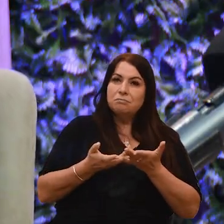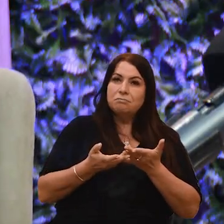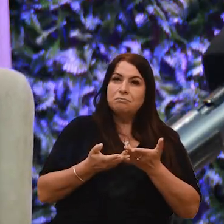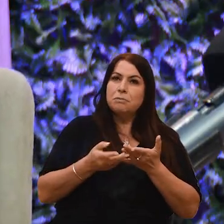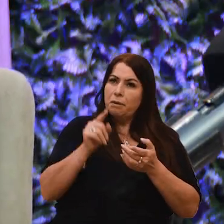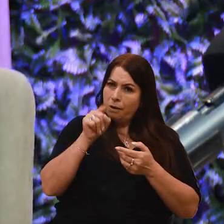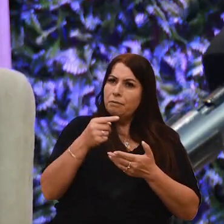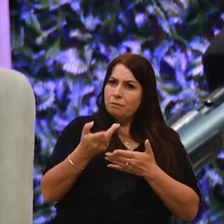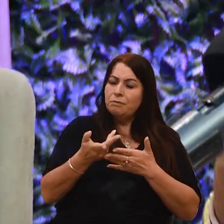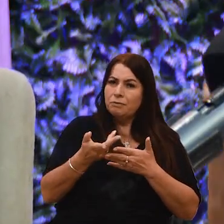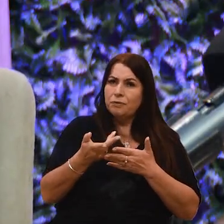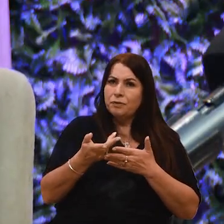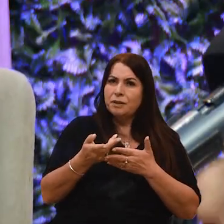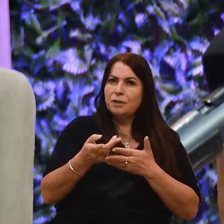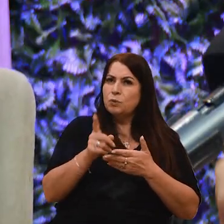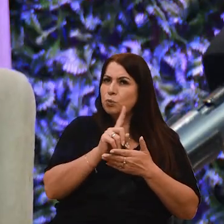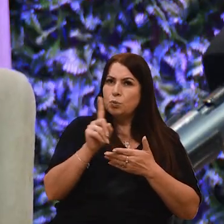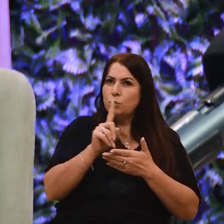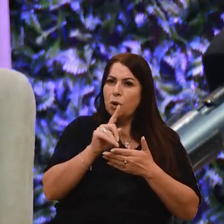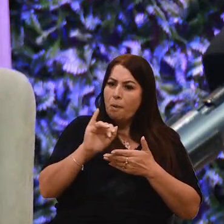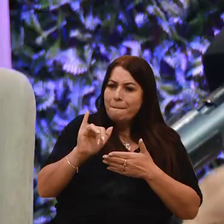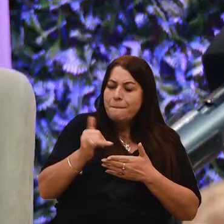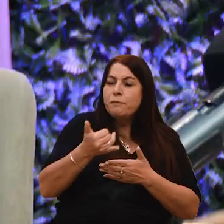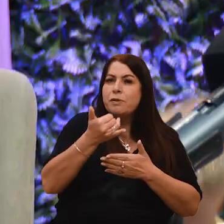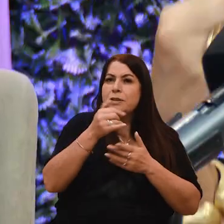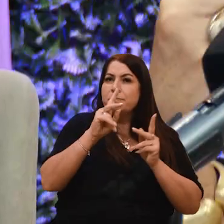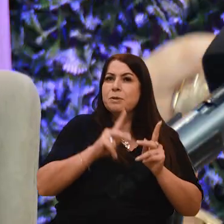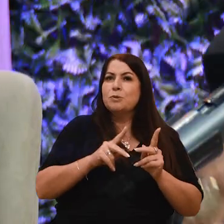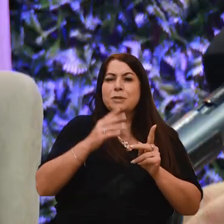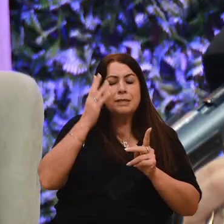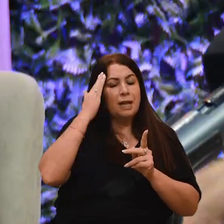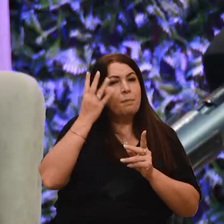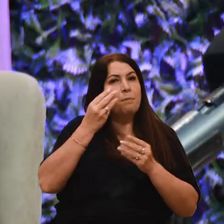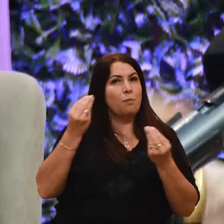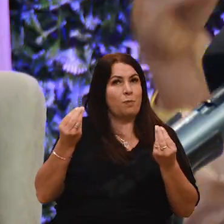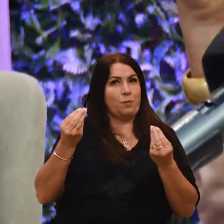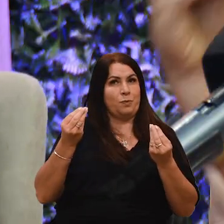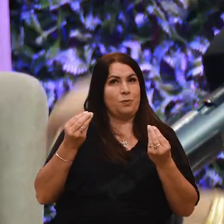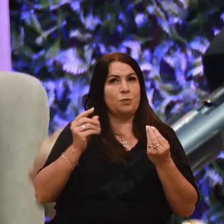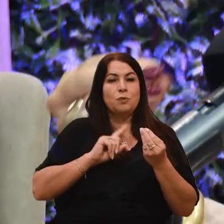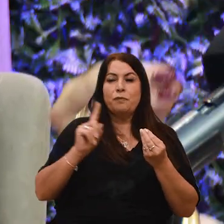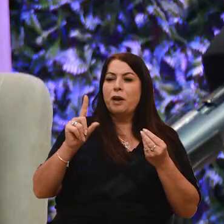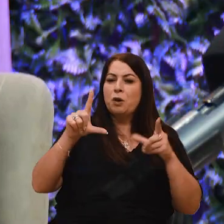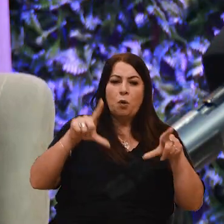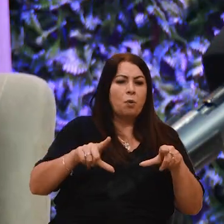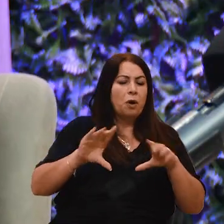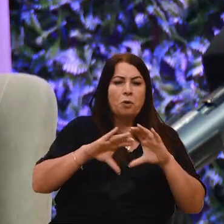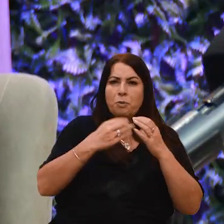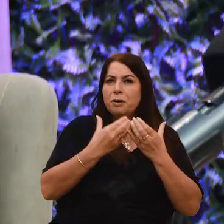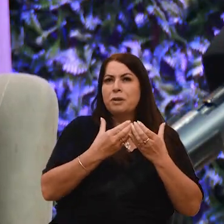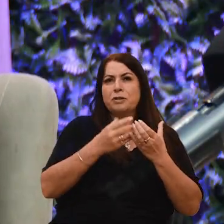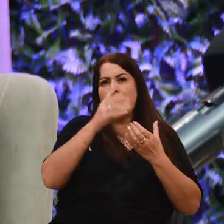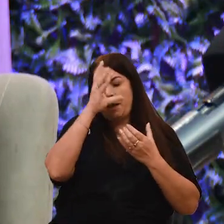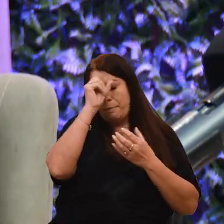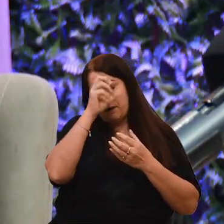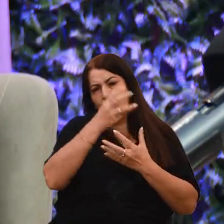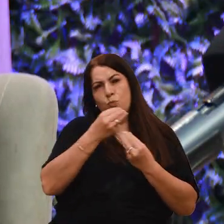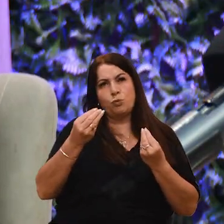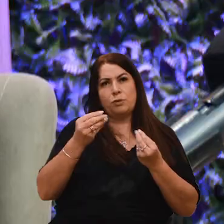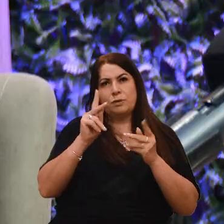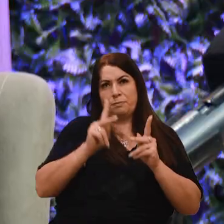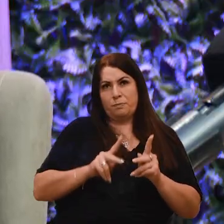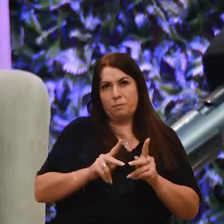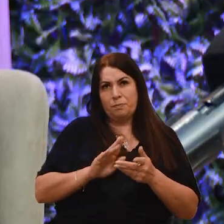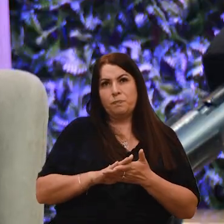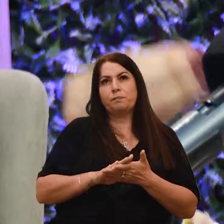é bem isso, sabe? Se tu não aproveita, as pessoas sabem muito. Tu vai em qualquer comunidade, a gente aprende muito com as